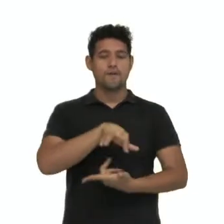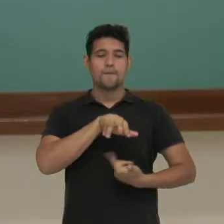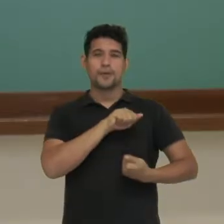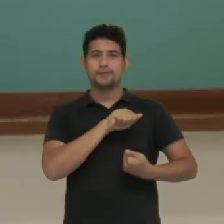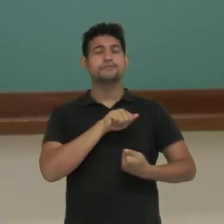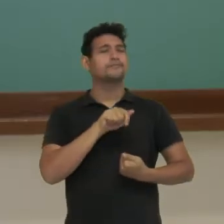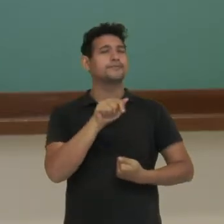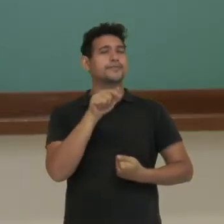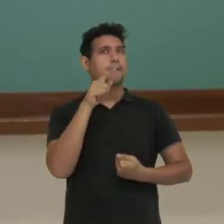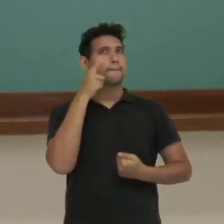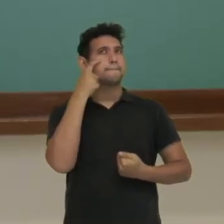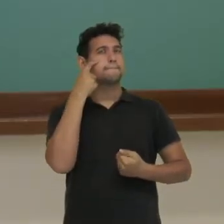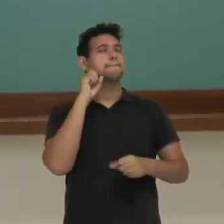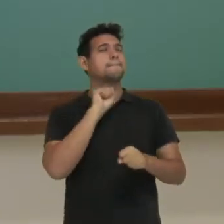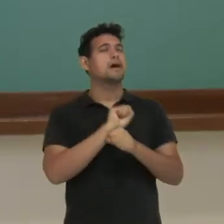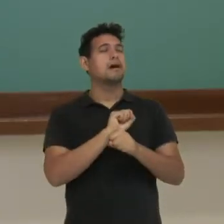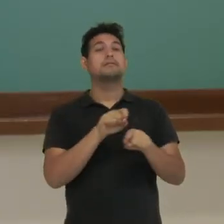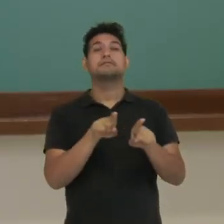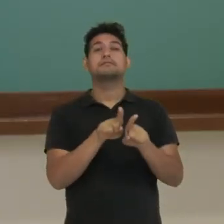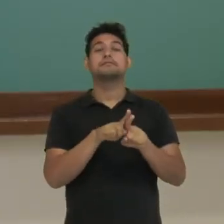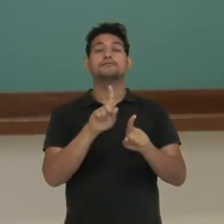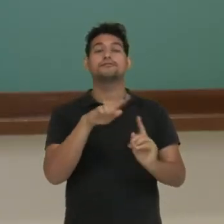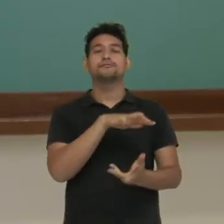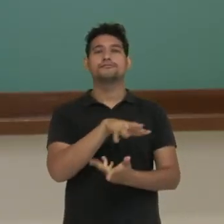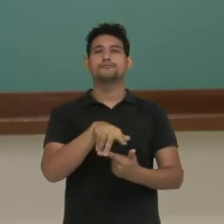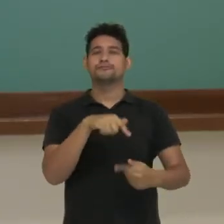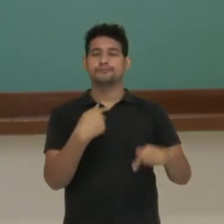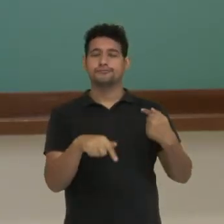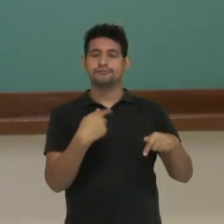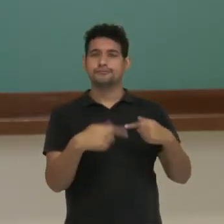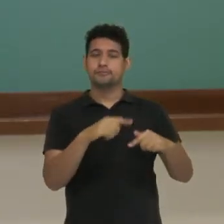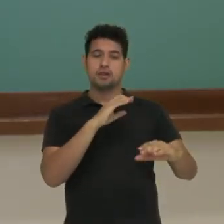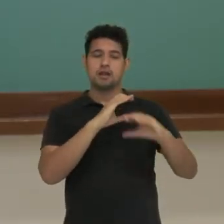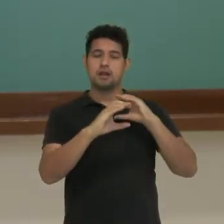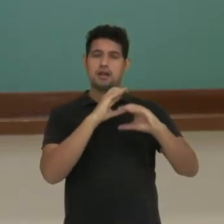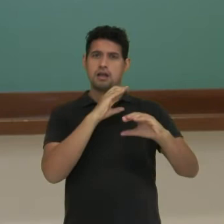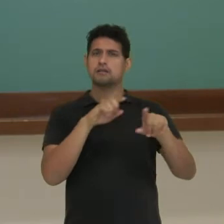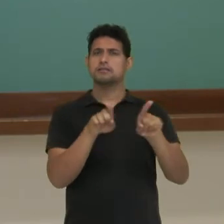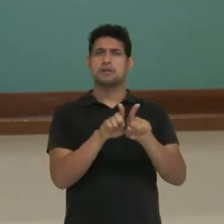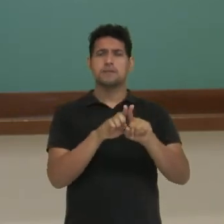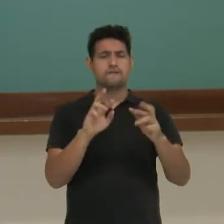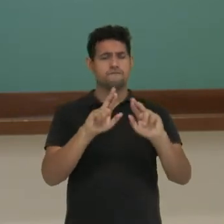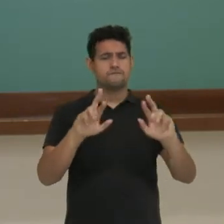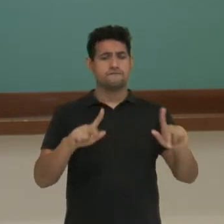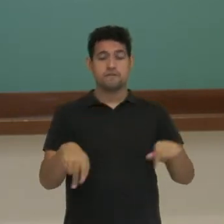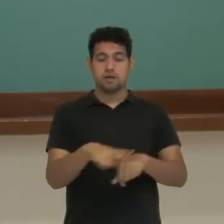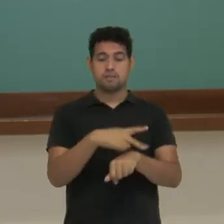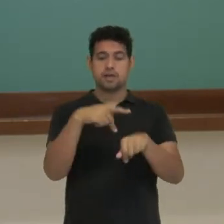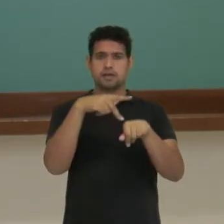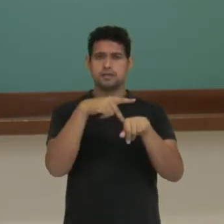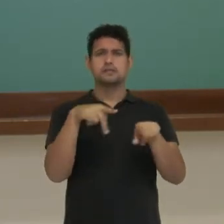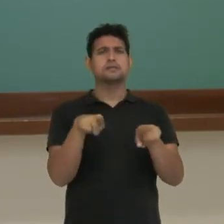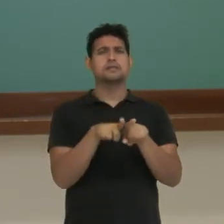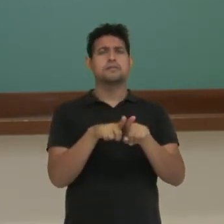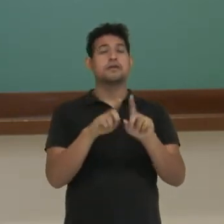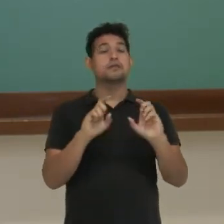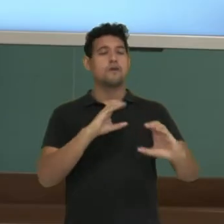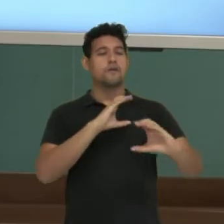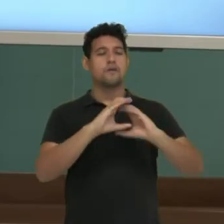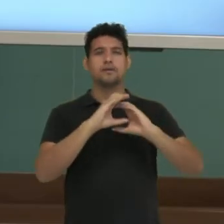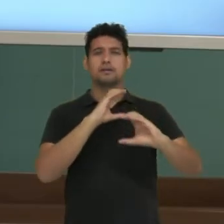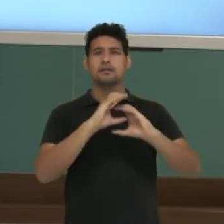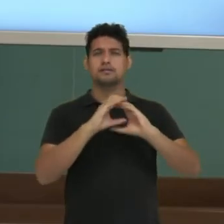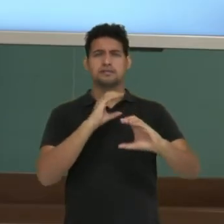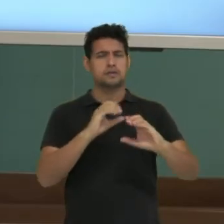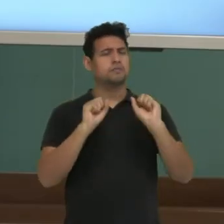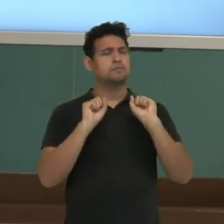você observar a geopolítica dentro da esfera da comunicação entre os países e, através dessa comunicação,